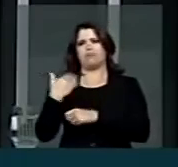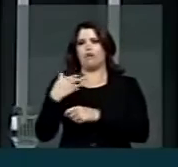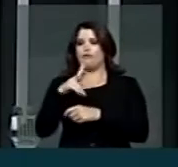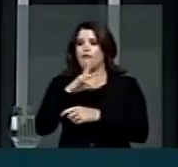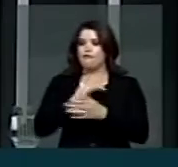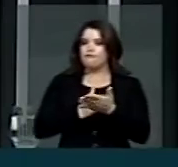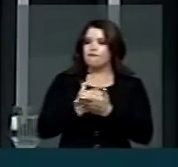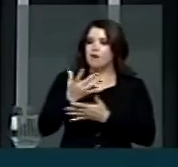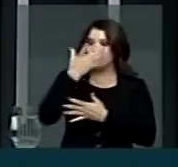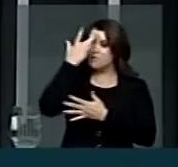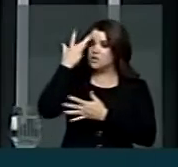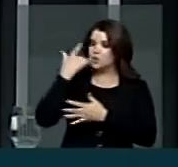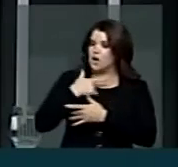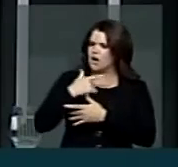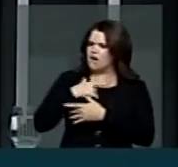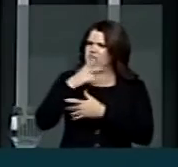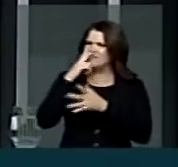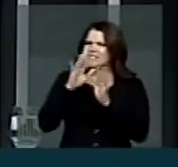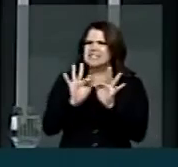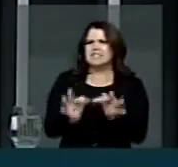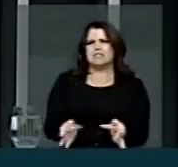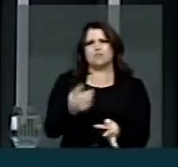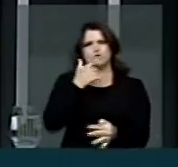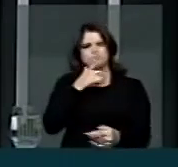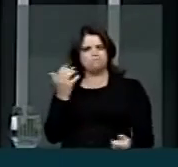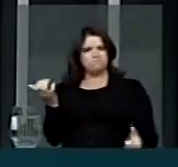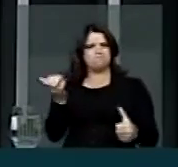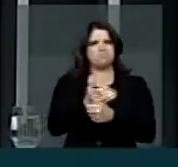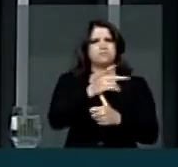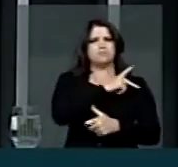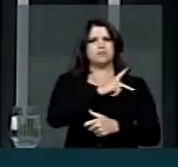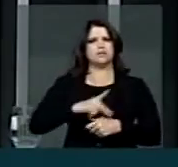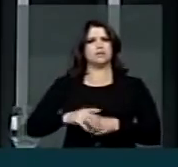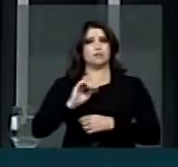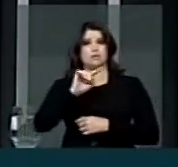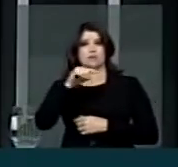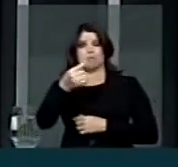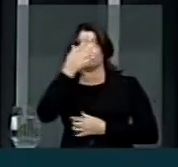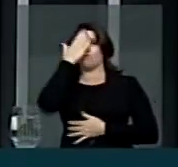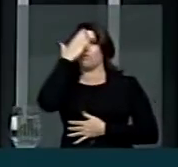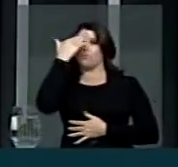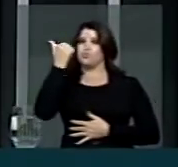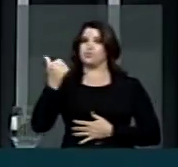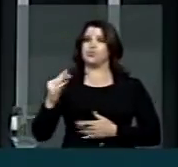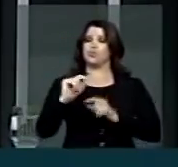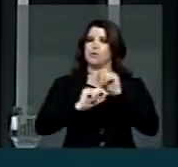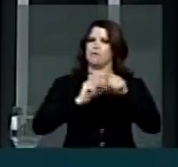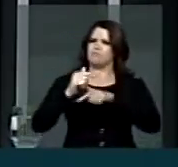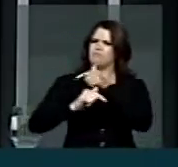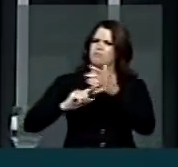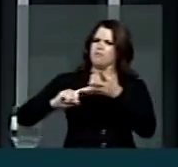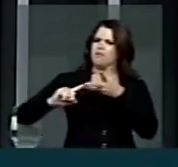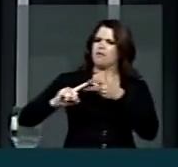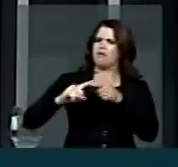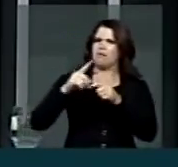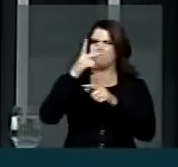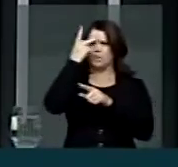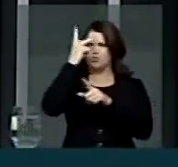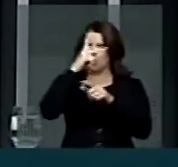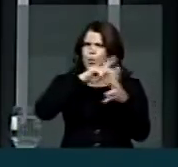de um retirante, de um operário ao poder e posteriormente o reconhecimento dos seus méritos pela